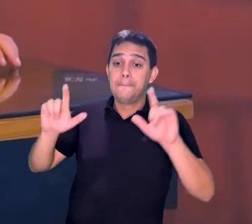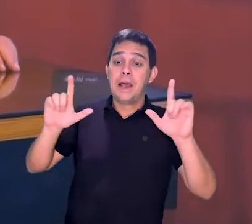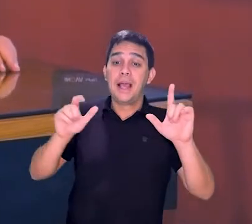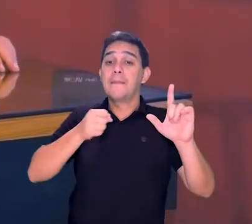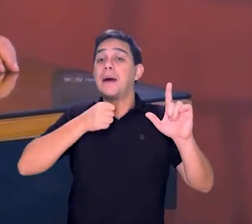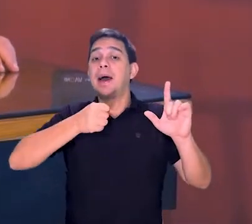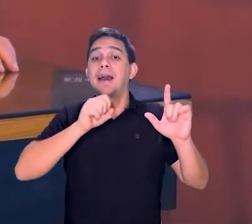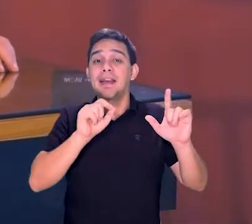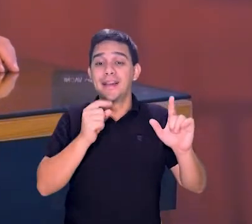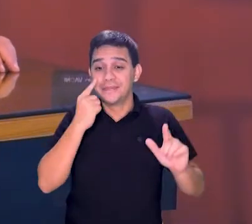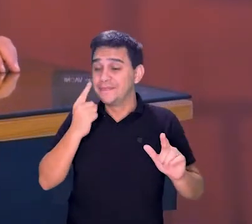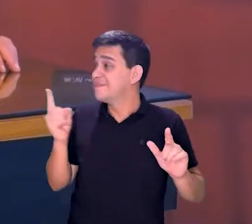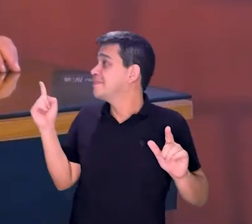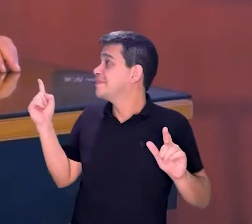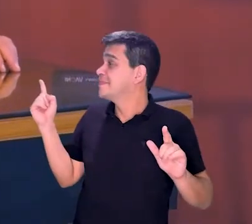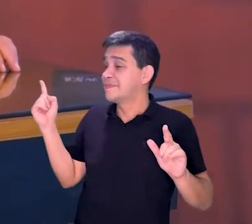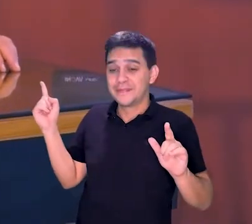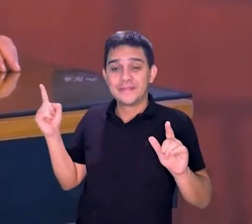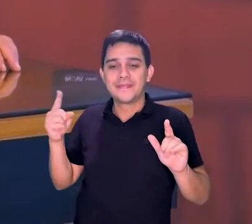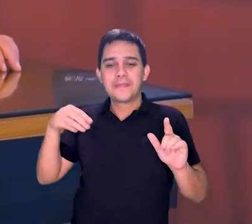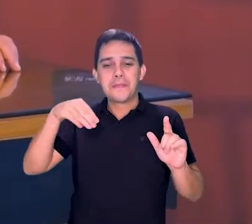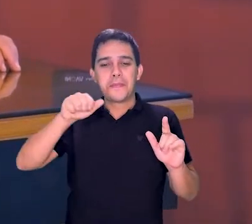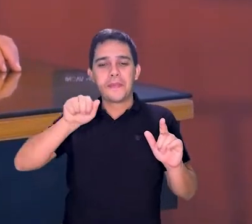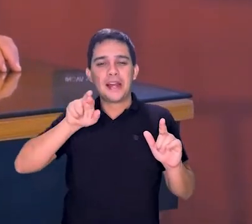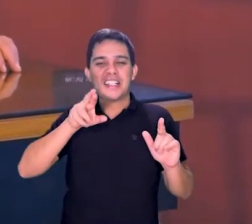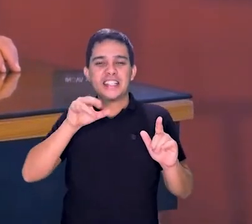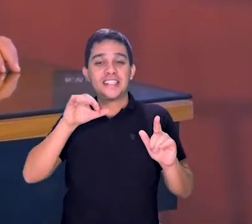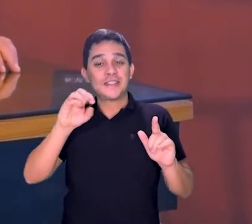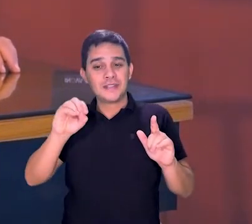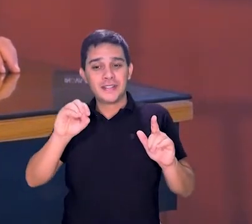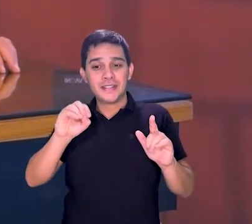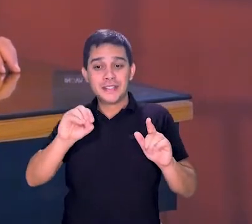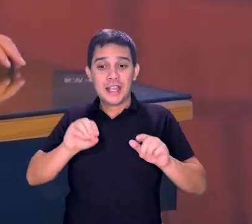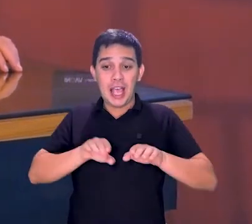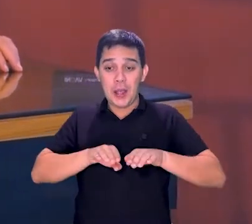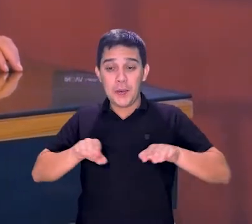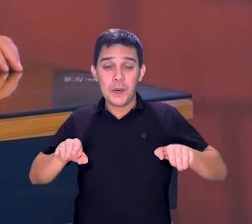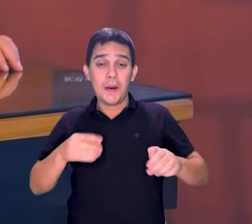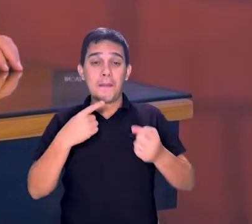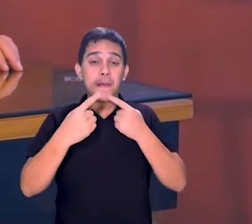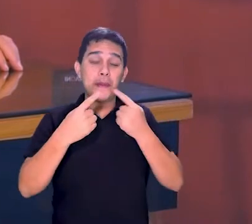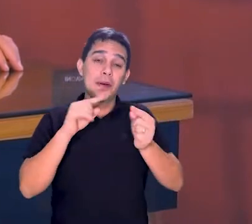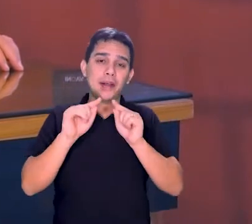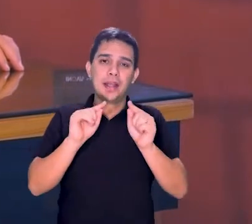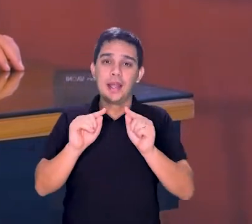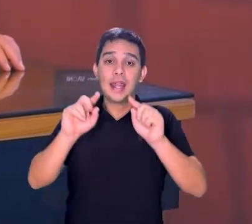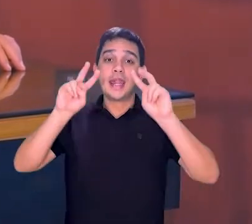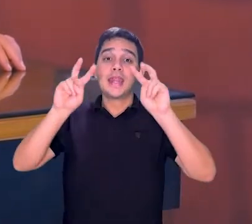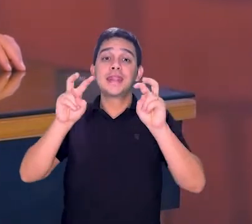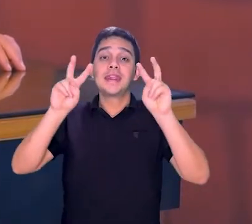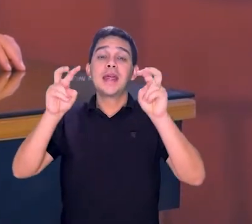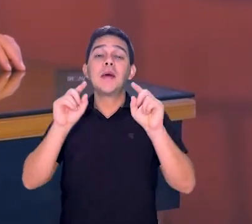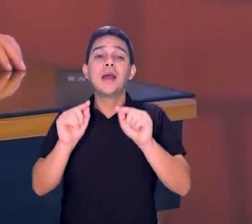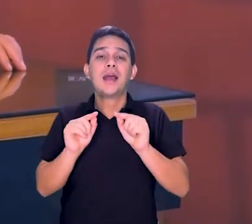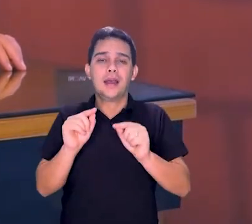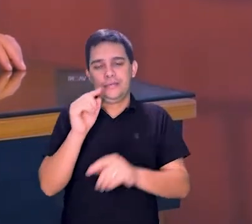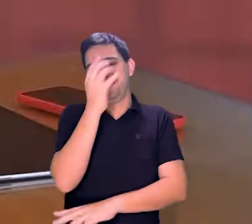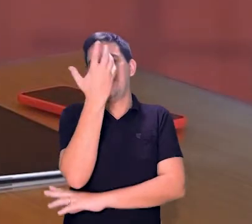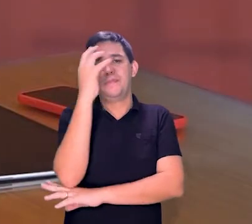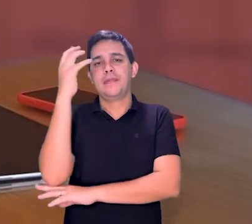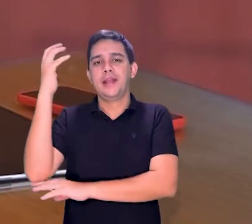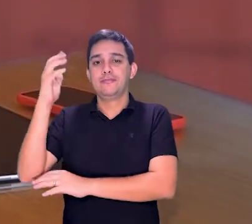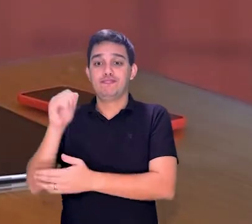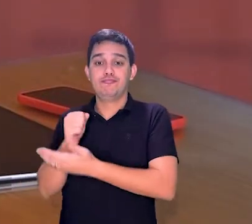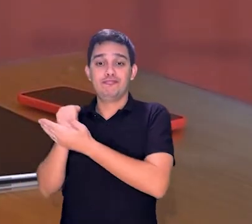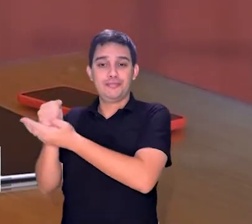e coordenador do CDM, Márcio Klang, se debruçou sobre questões relacionadas à temática do meio ambiente.